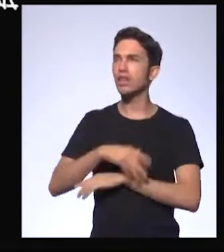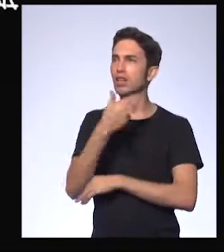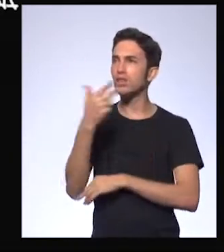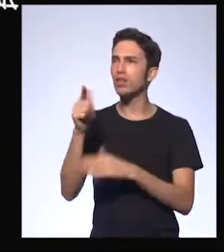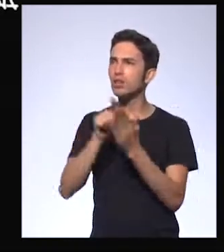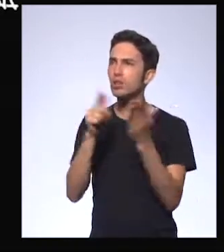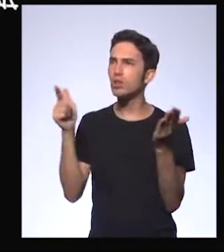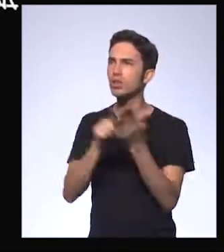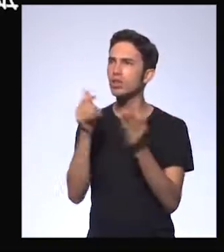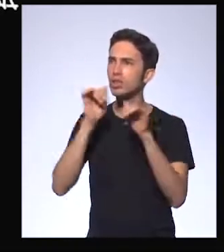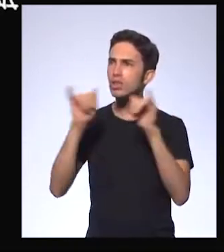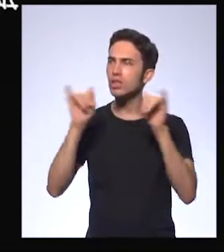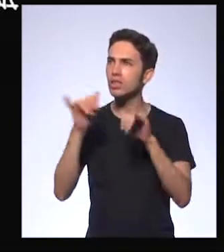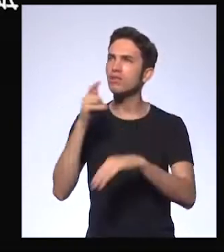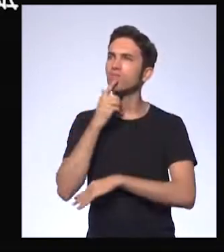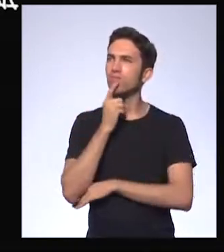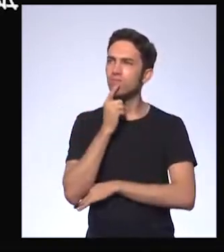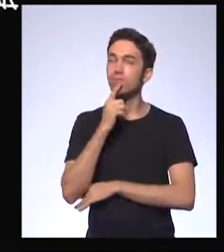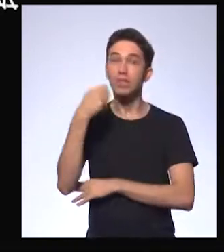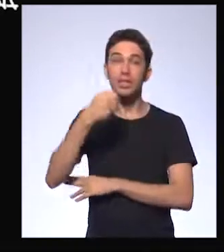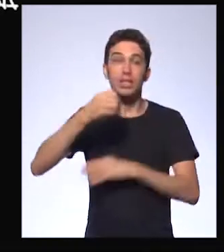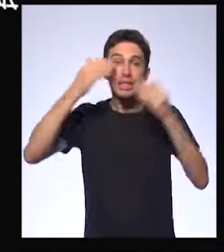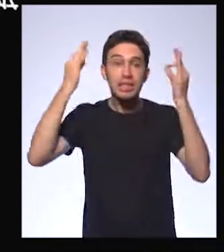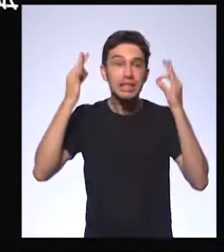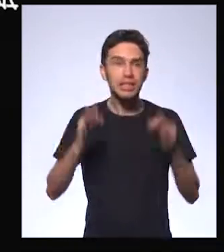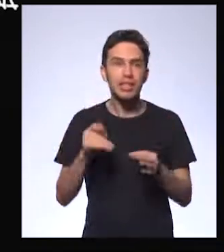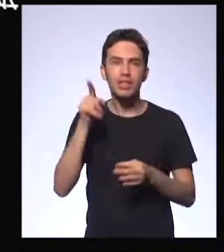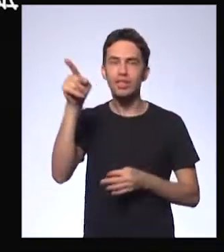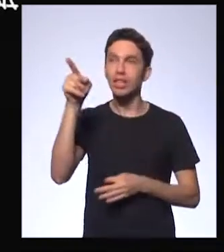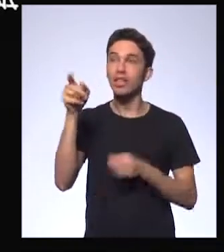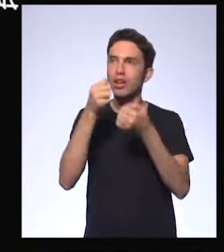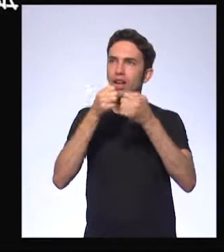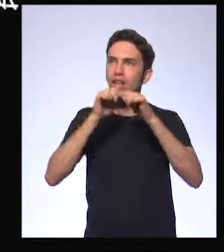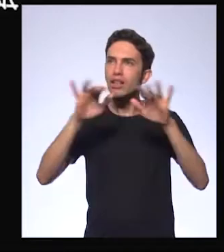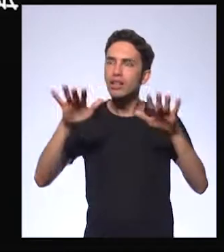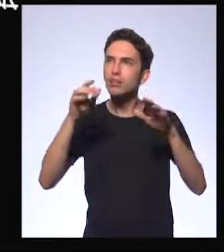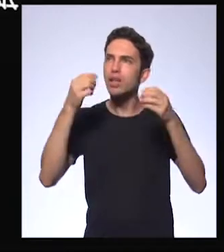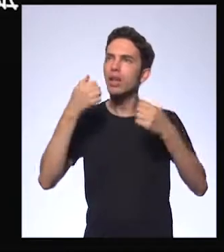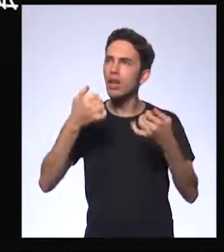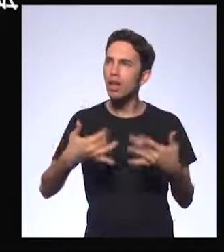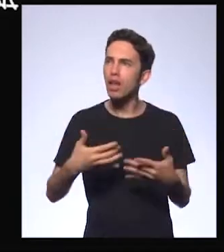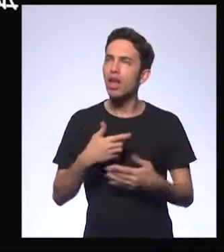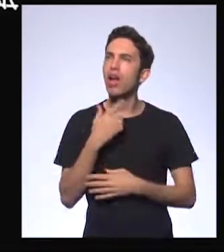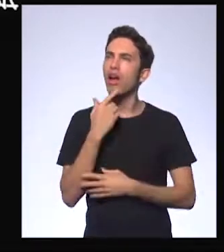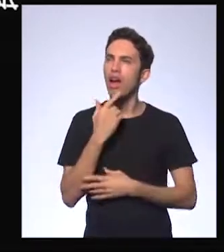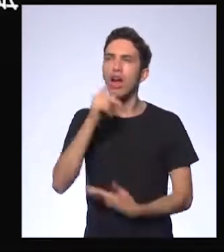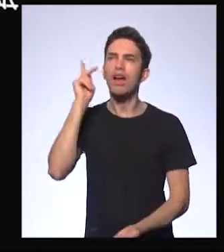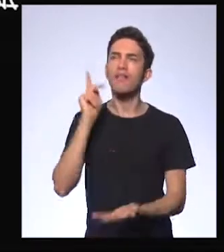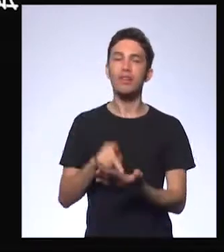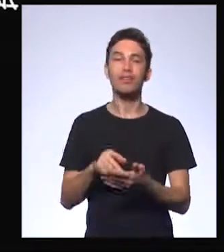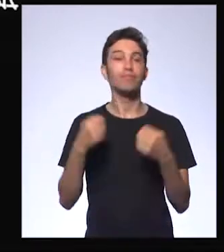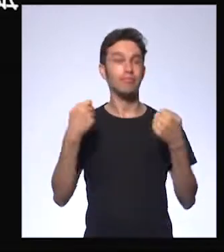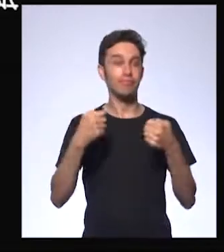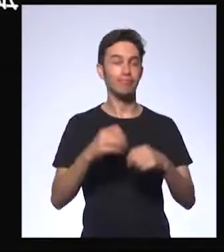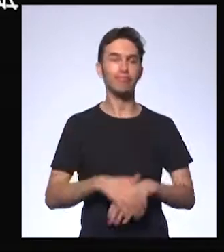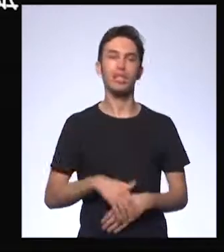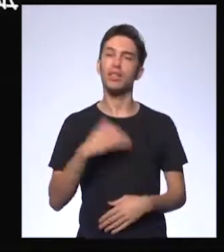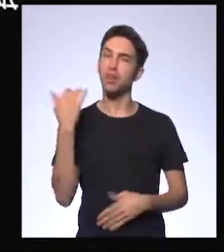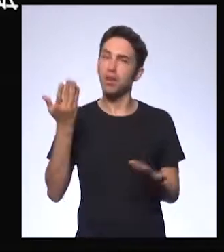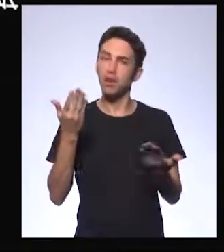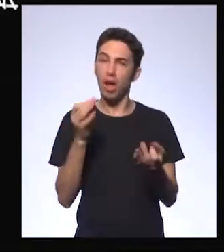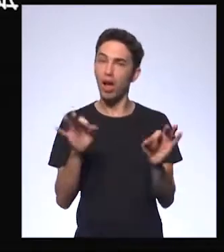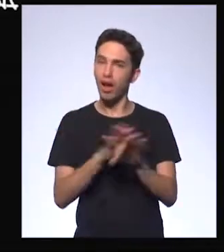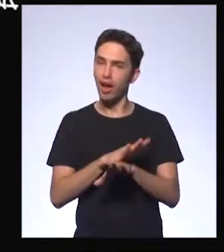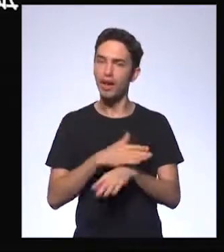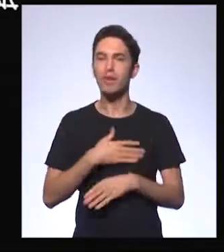quando a gente precisa ter certeza que aquilo ali que está sendo dito é verdade. Bom, eu vou ficando por aqui.